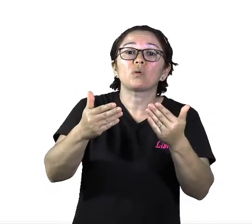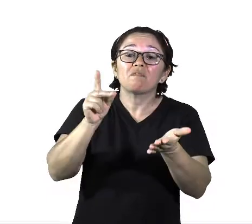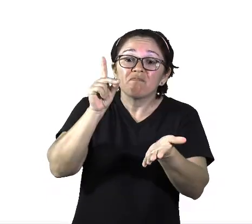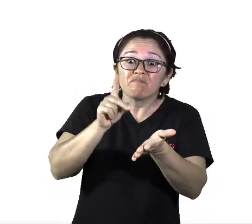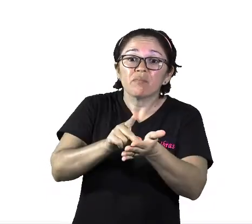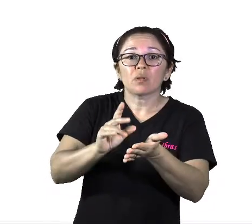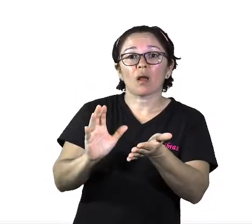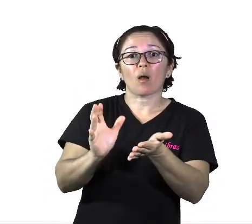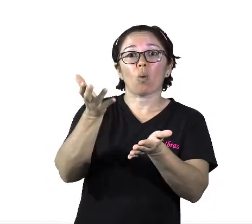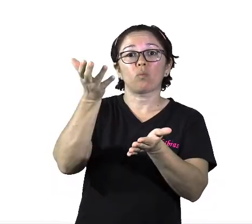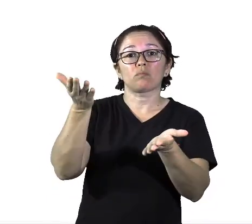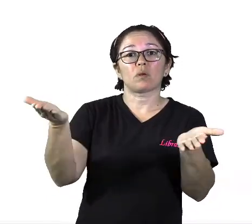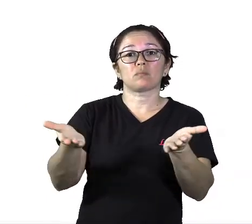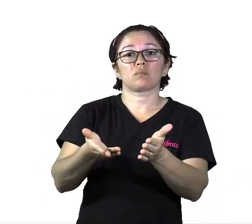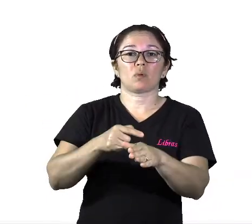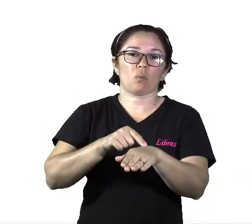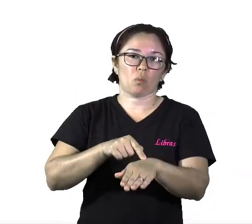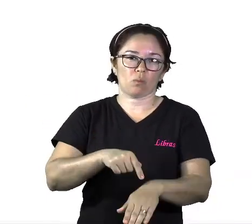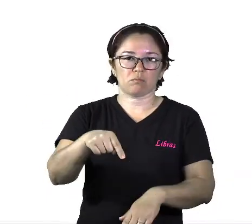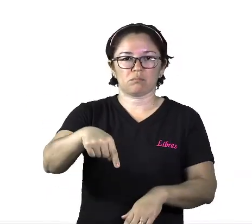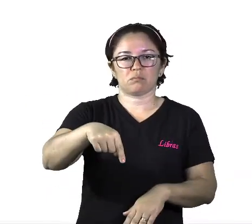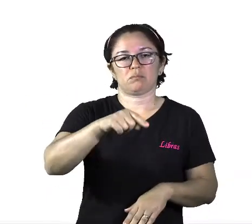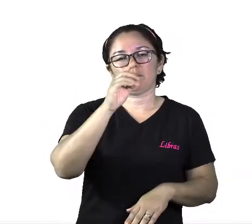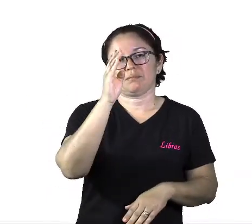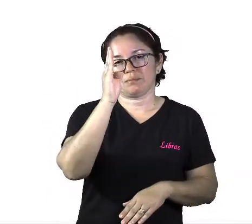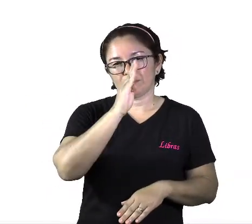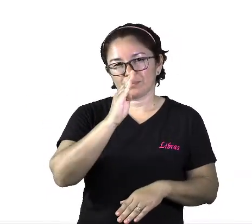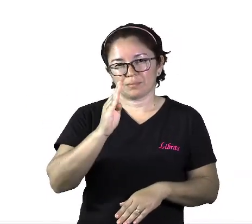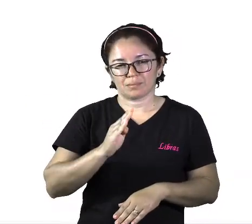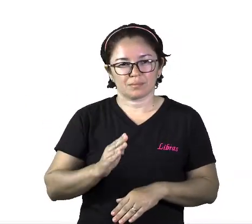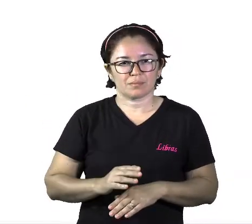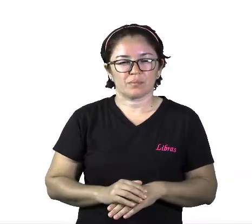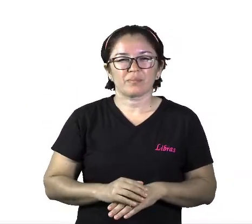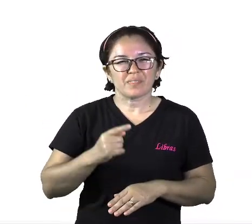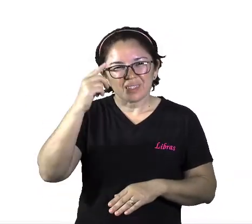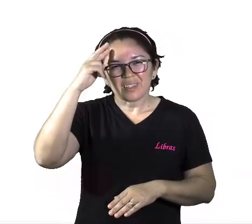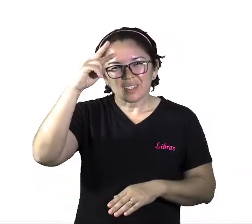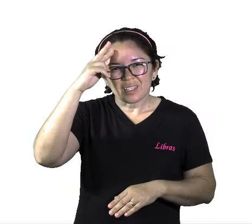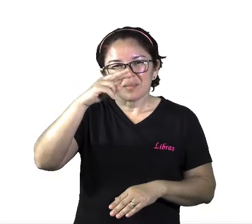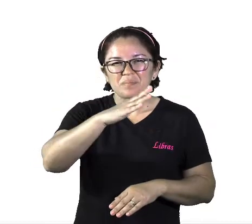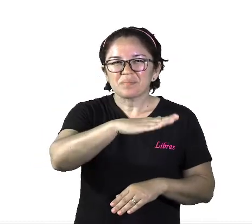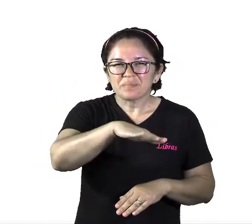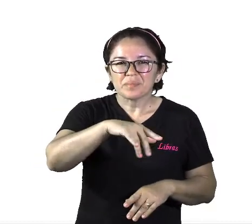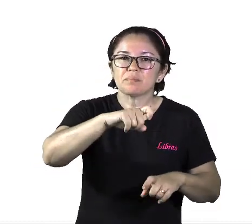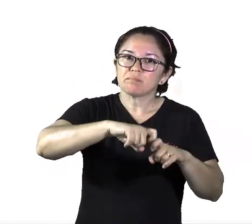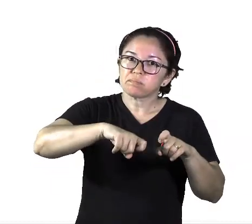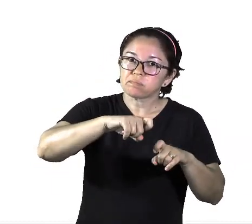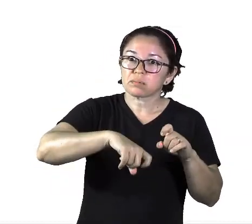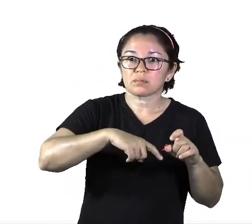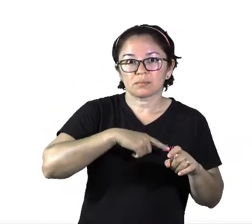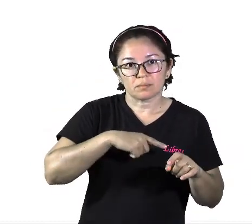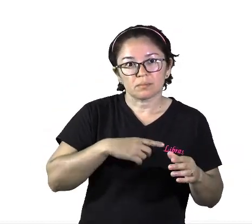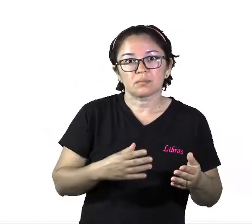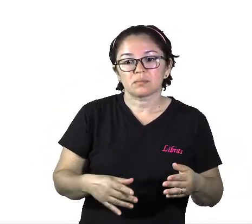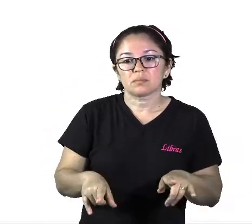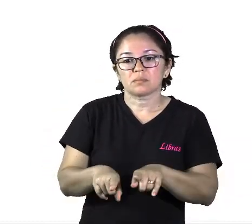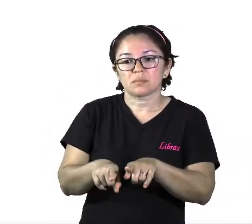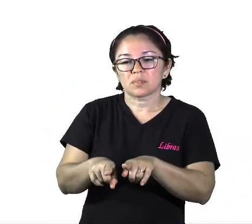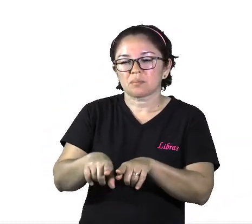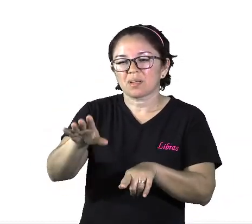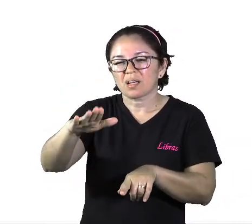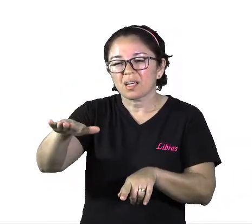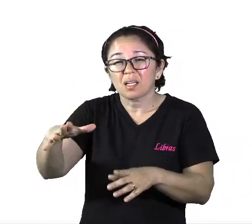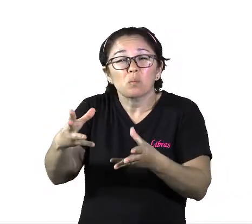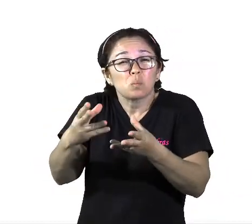muito hoje ainda no nosso país, e o trabalho infantil também, que é característico também do nosso país. Então,